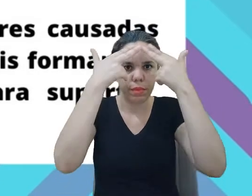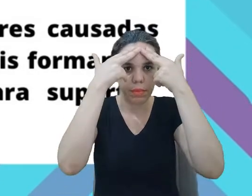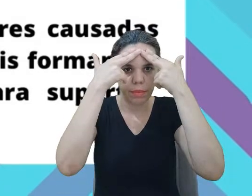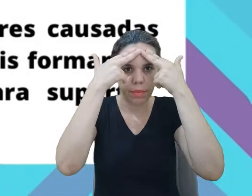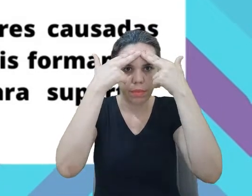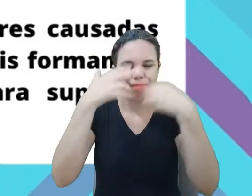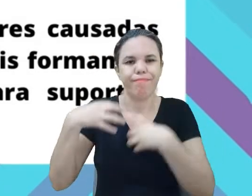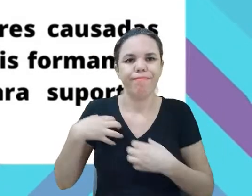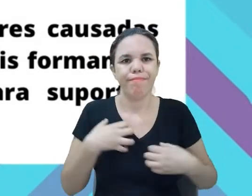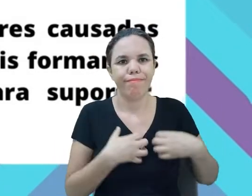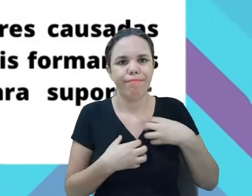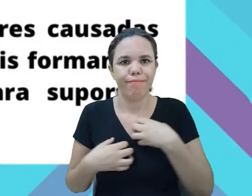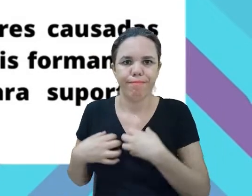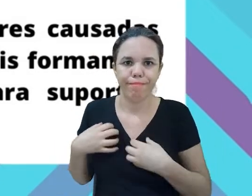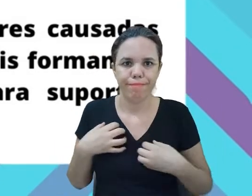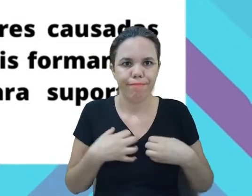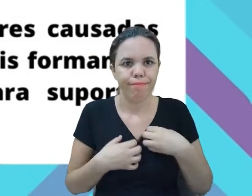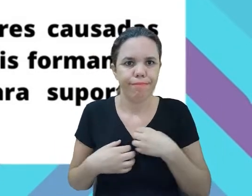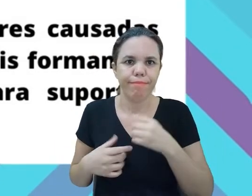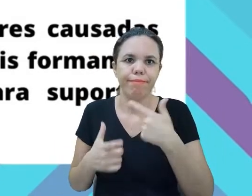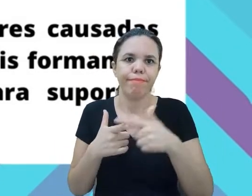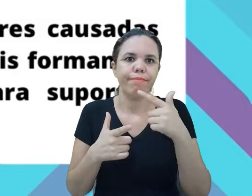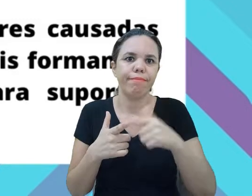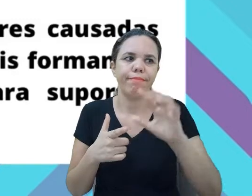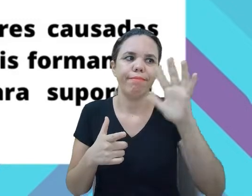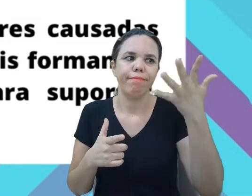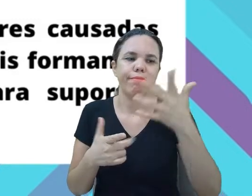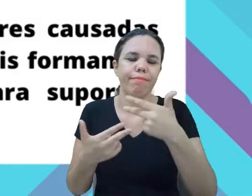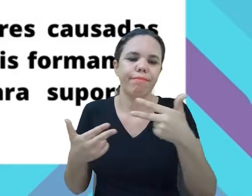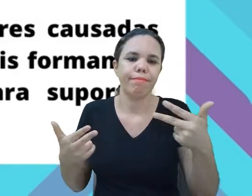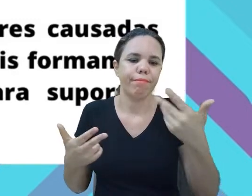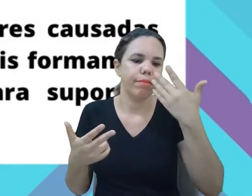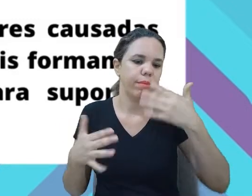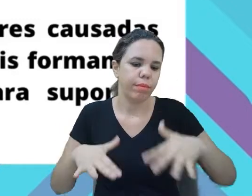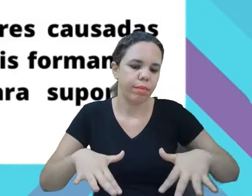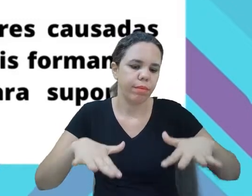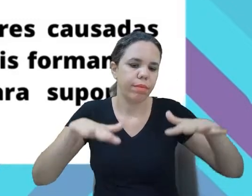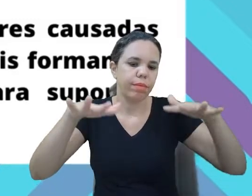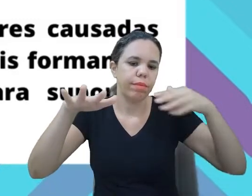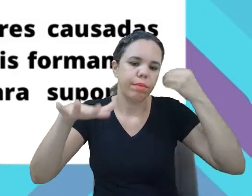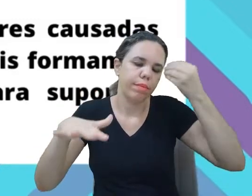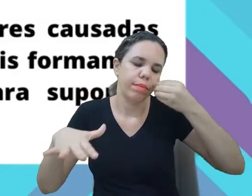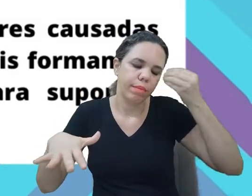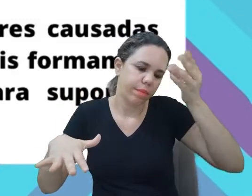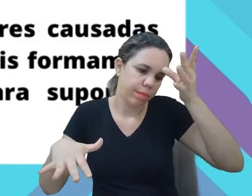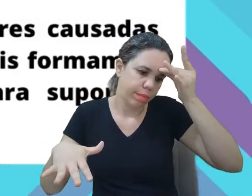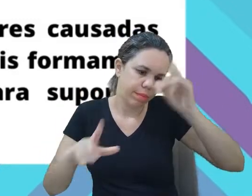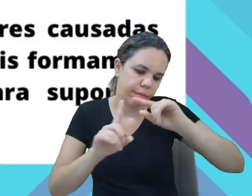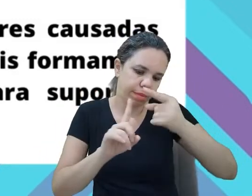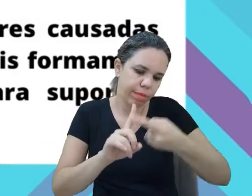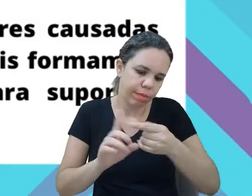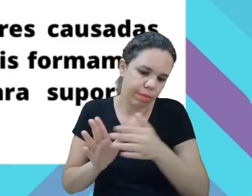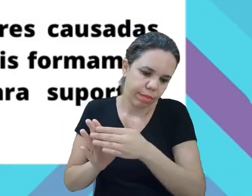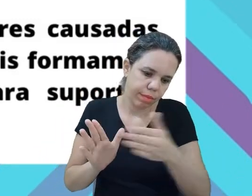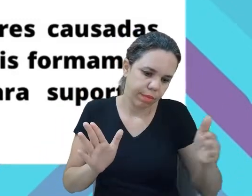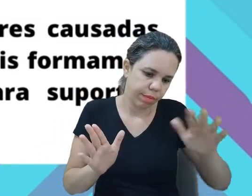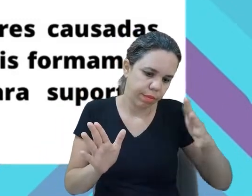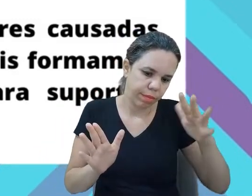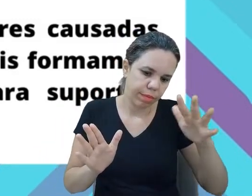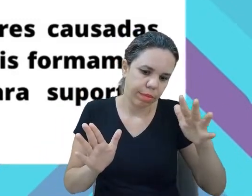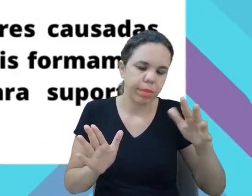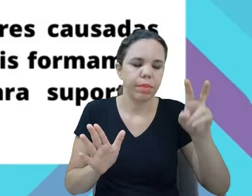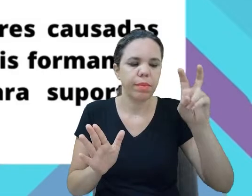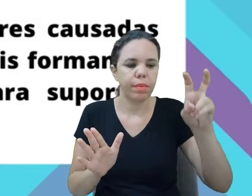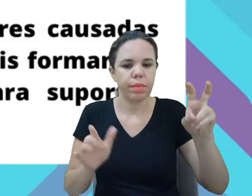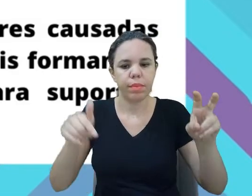a traumas, em meio a dores dos traços, ou seja, situações adversas que a criança vivencia desde a gestação até